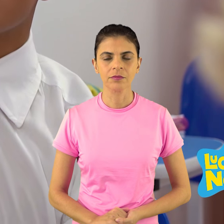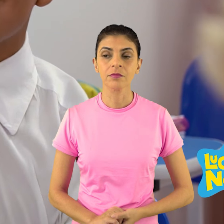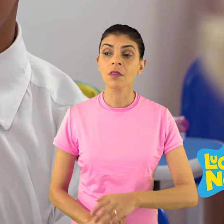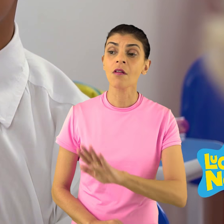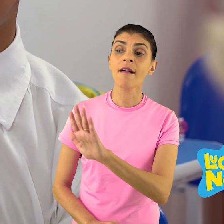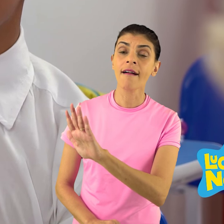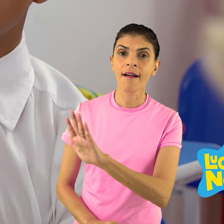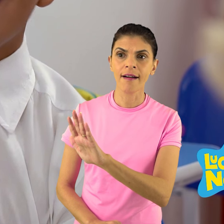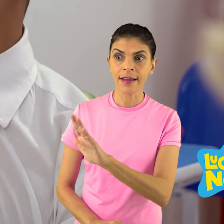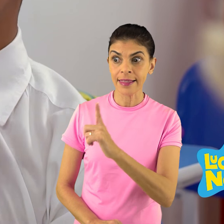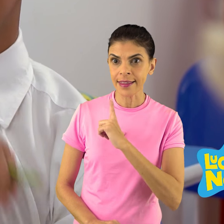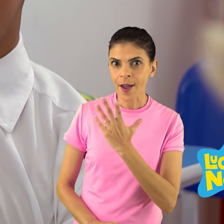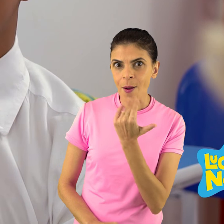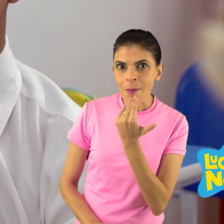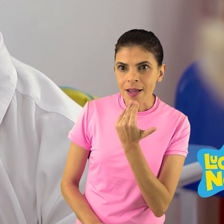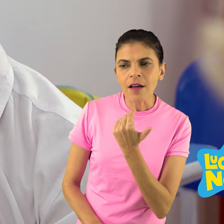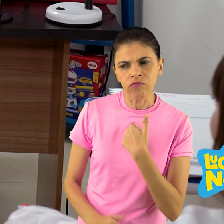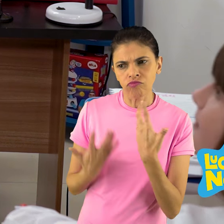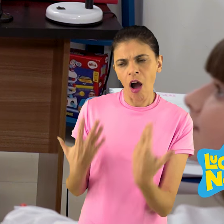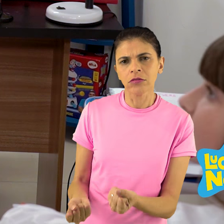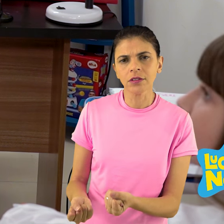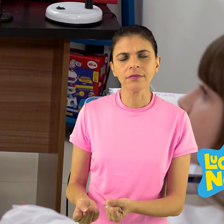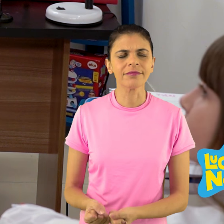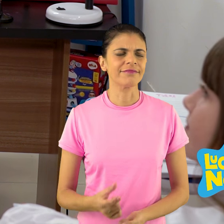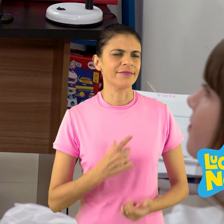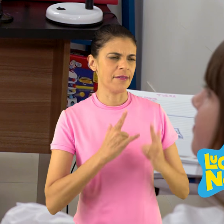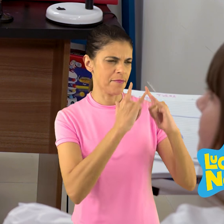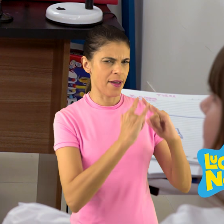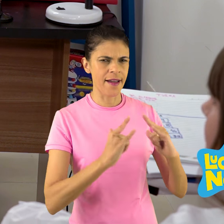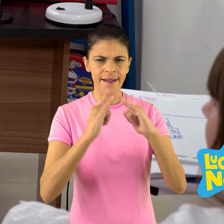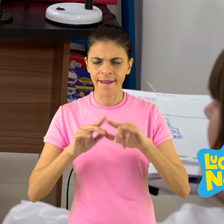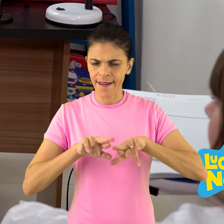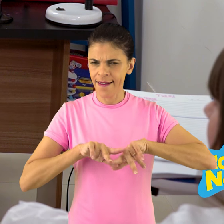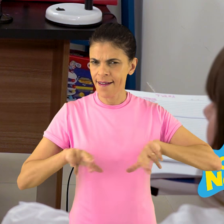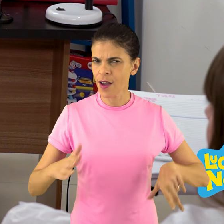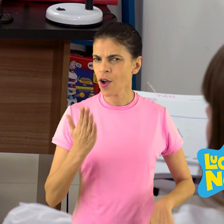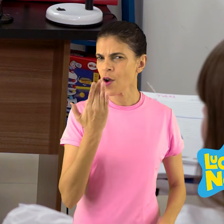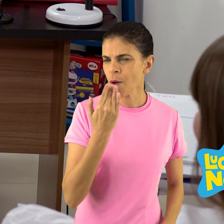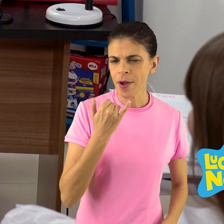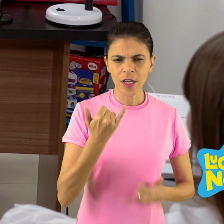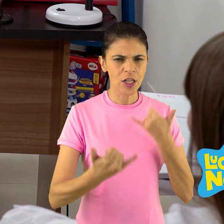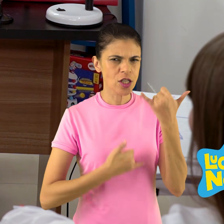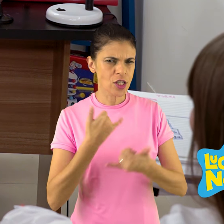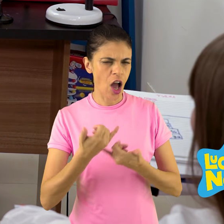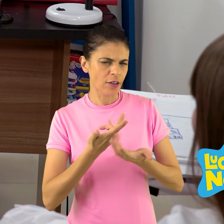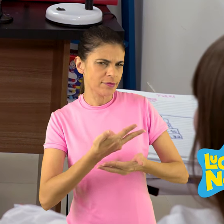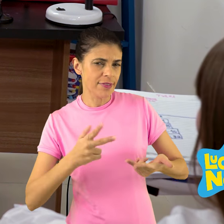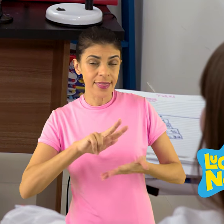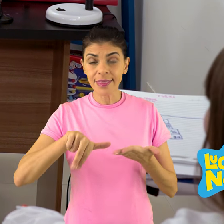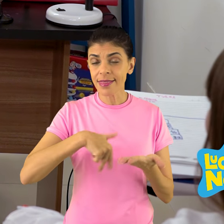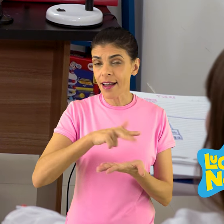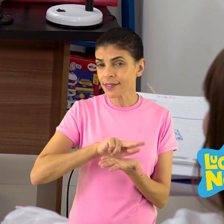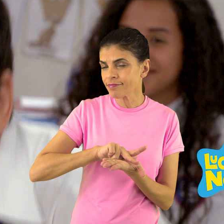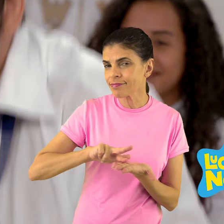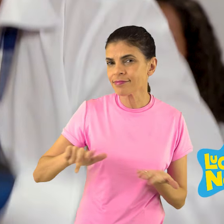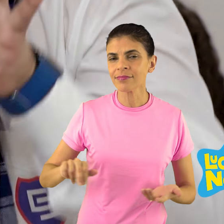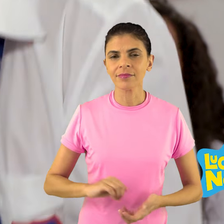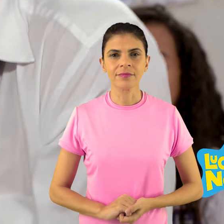Ó, se tiver comida, eu tô dentro. Vai ter barraquinhas com comidas, jogos, danças e muito mais.